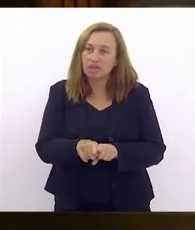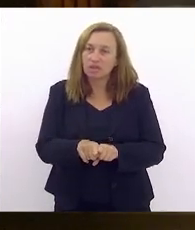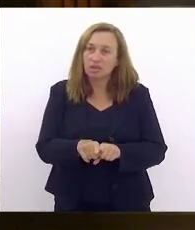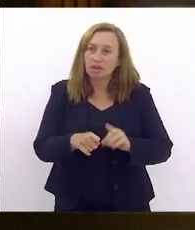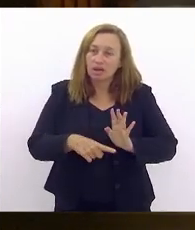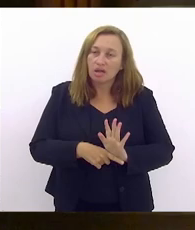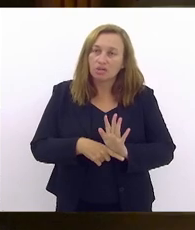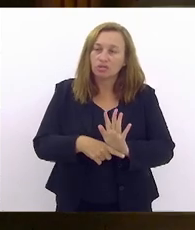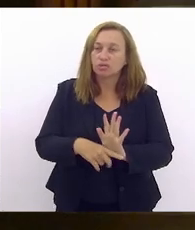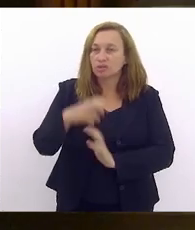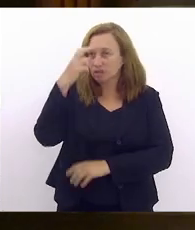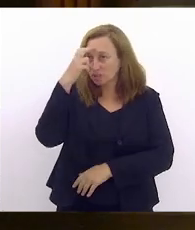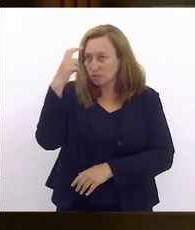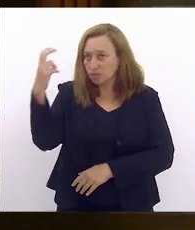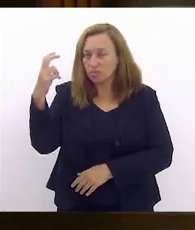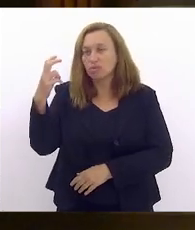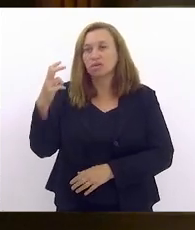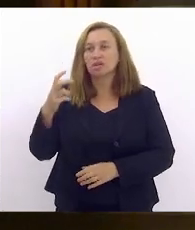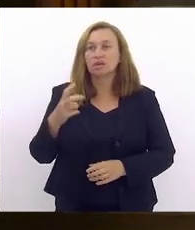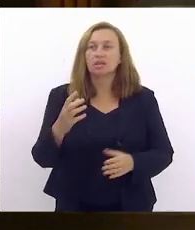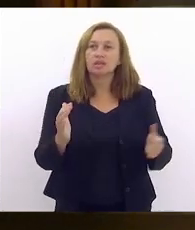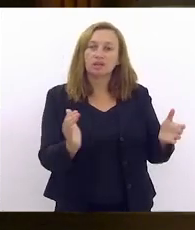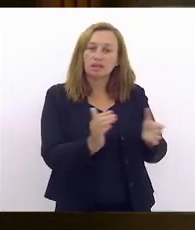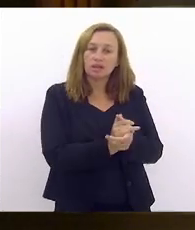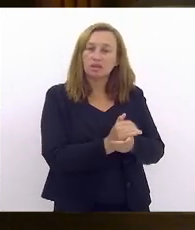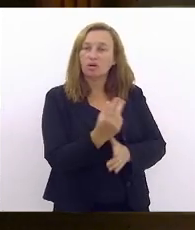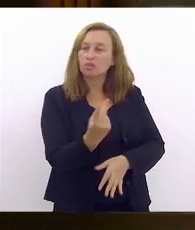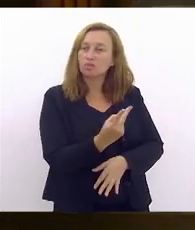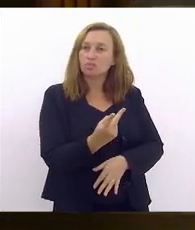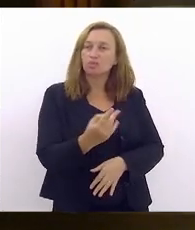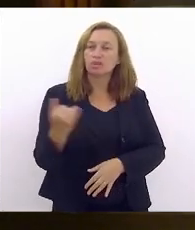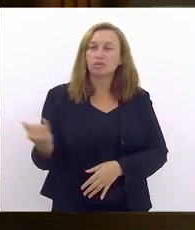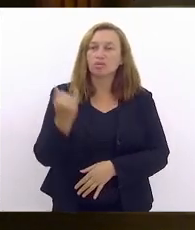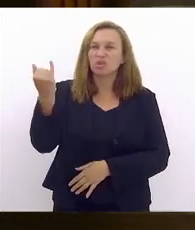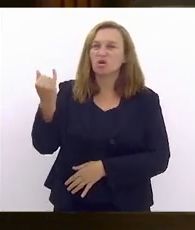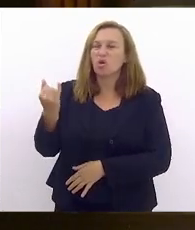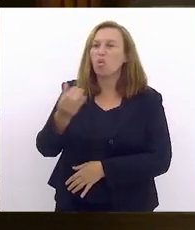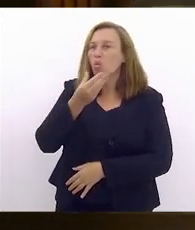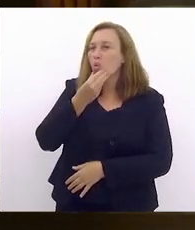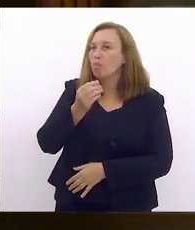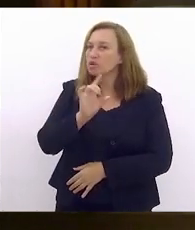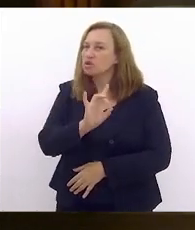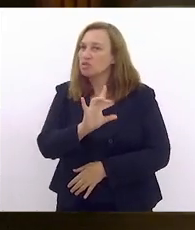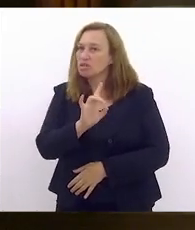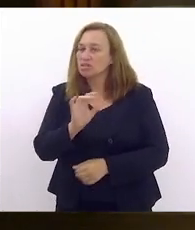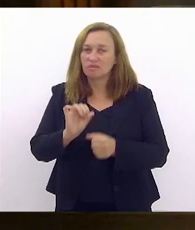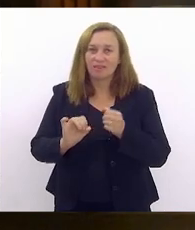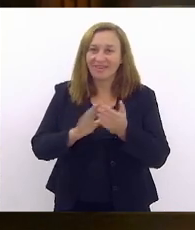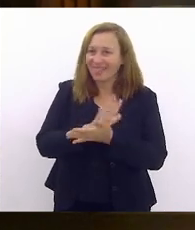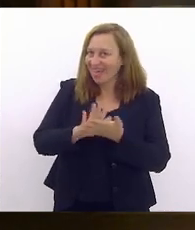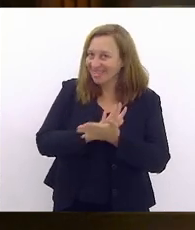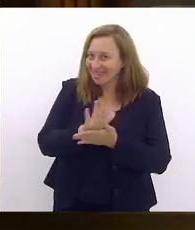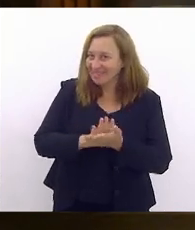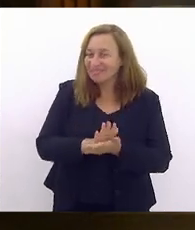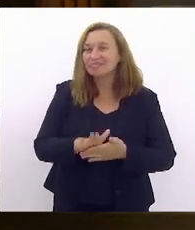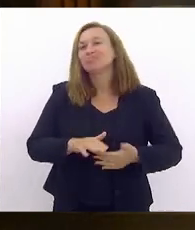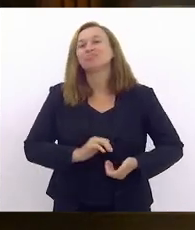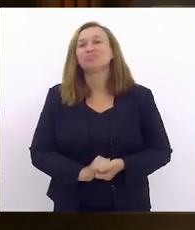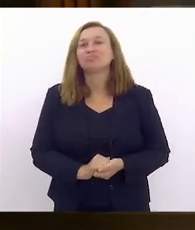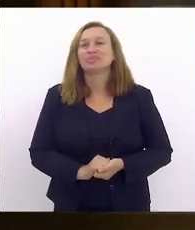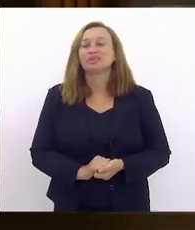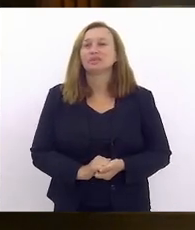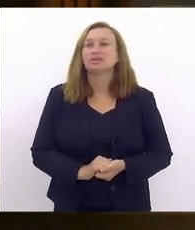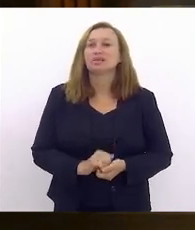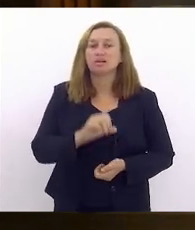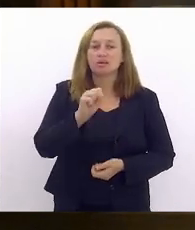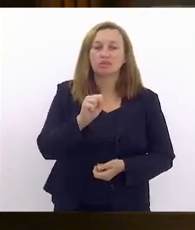nossa cultura. Esse casal é muito importante, né? Um homem sozinho não faz nada. E o Sandro é um